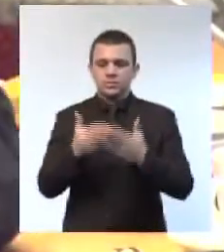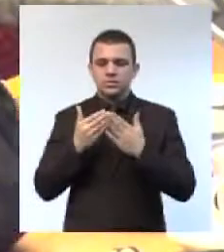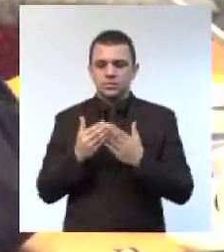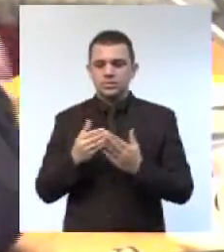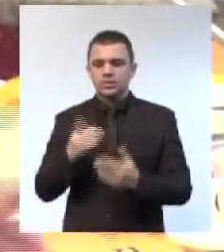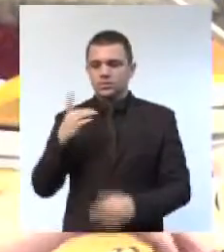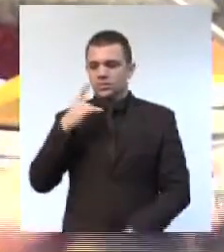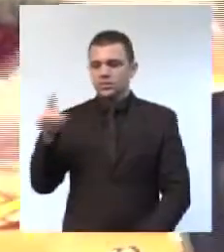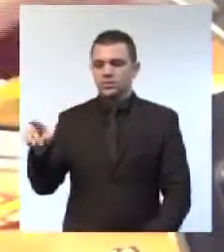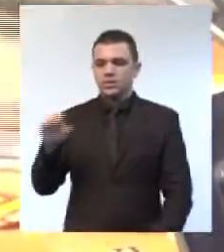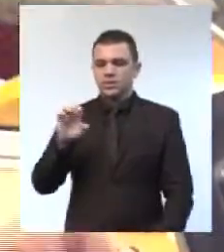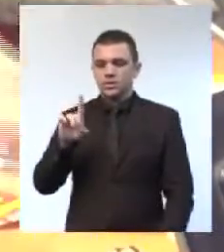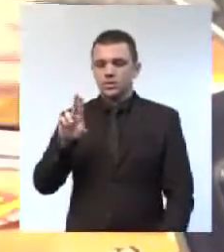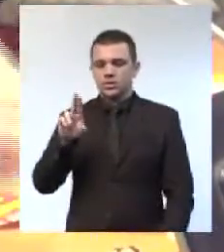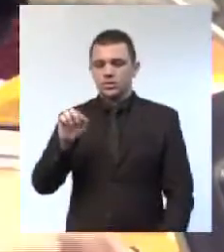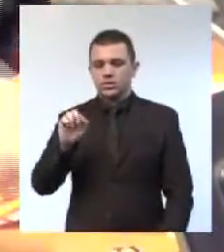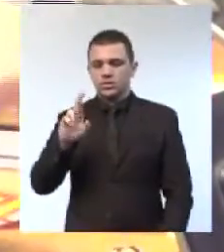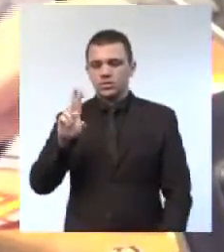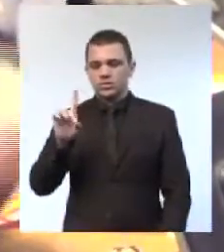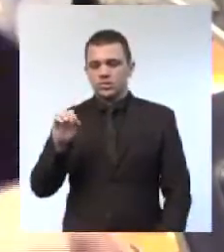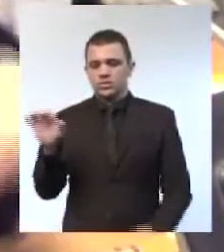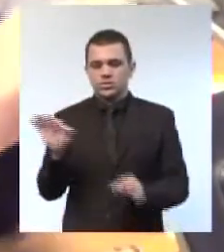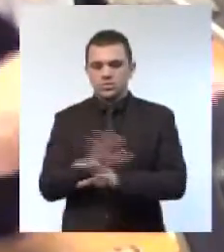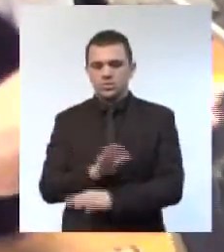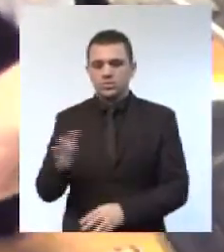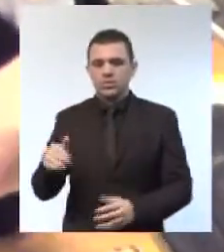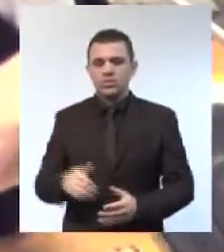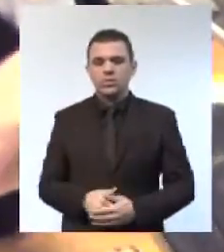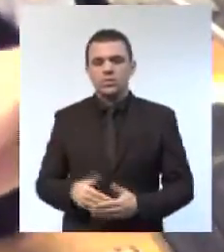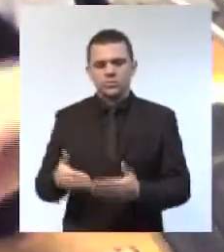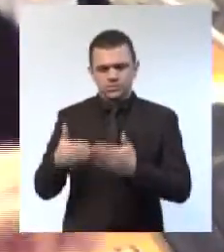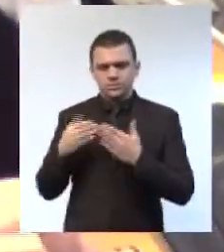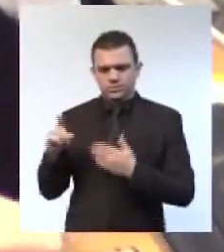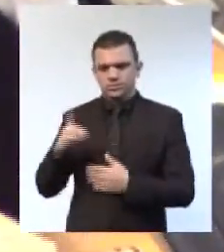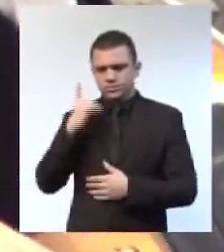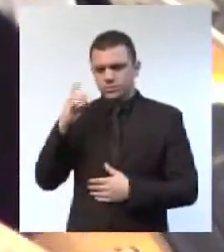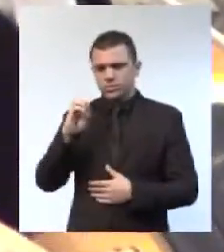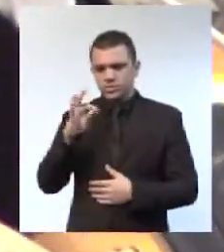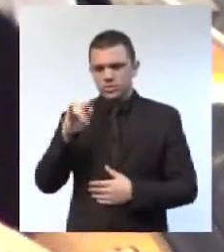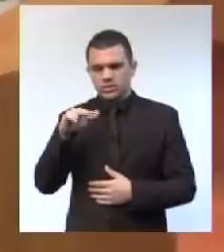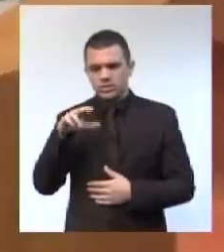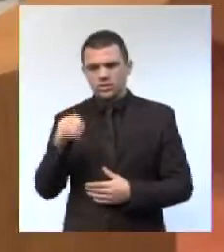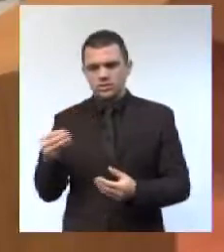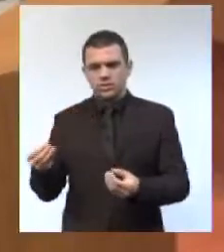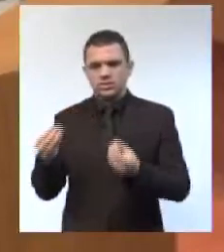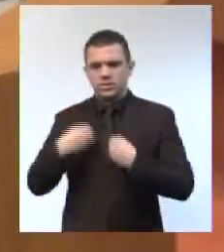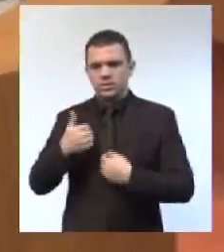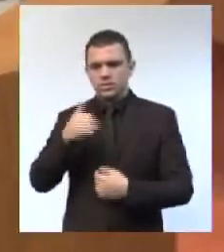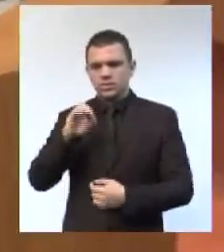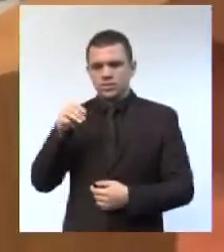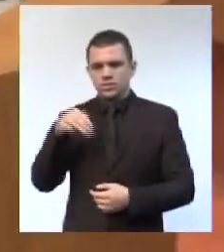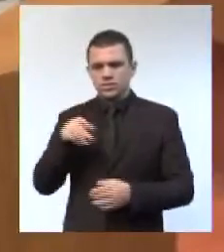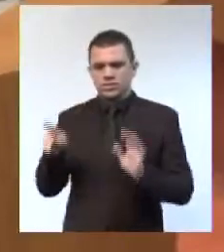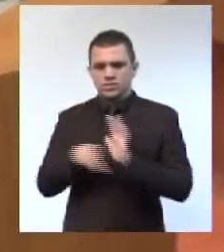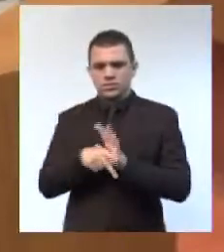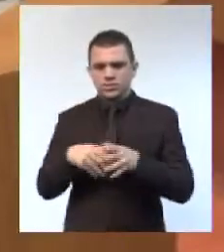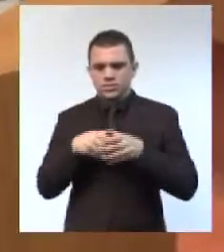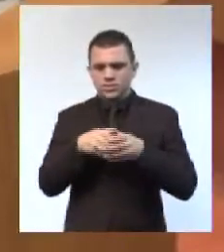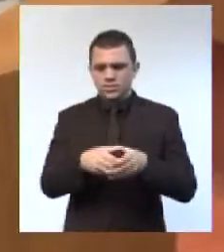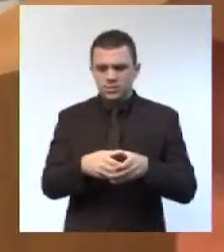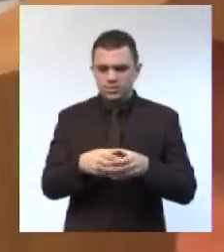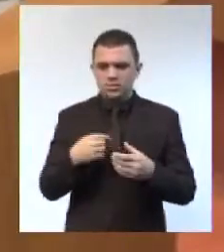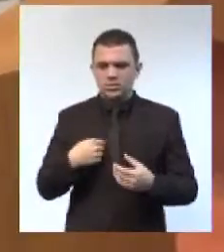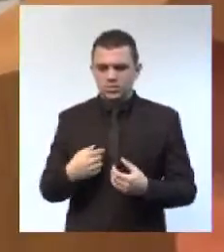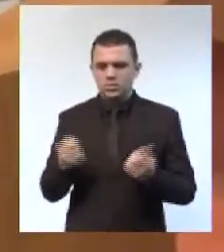pronunciamento. Eu peço que Vossa Excelência, deputado Otélio, me conceda mais 10 minutos do tempo do bloco para que eu possa conceder. Primeiro, deputado